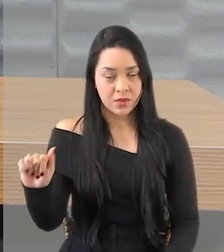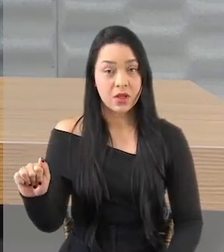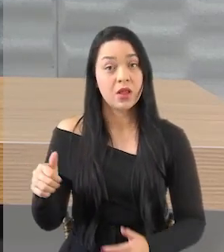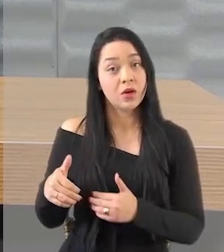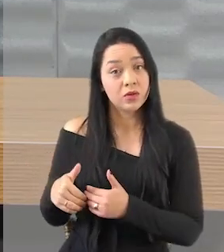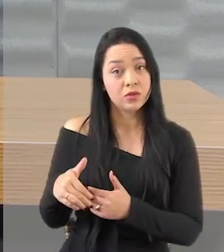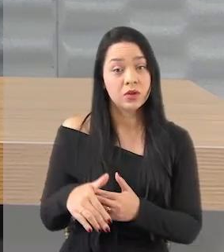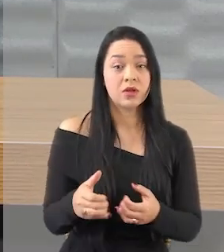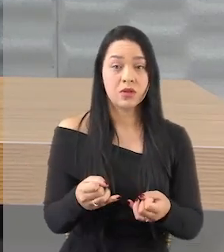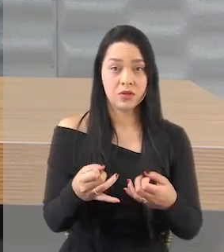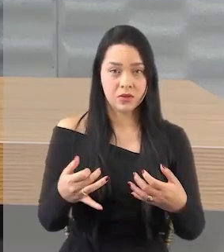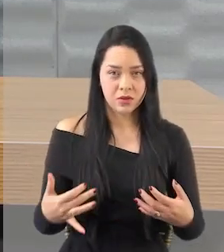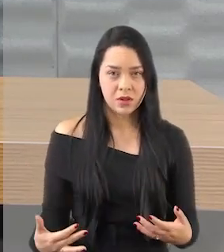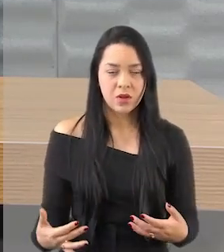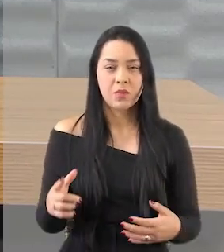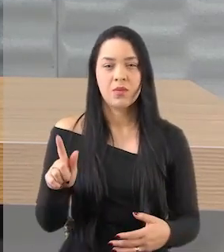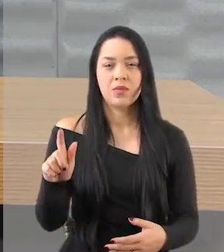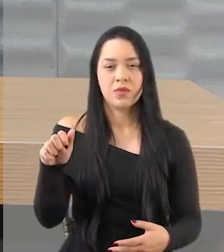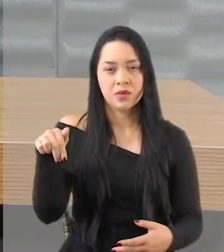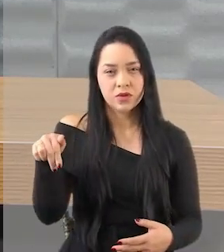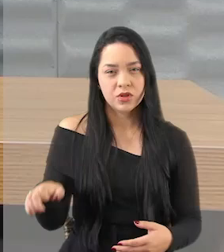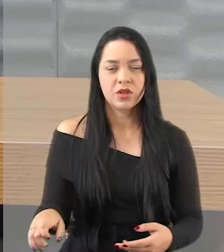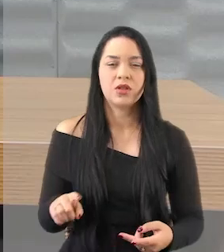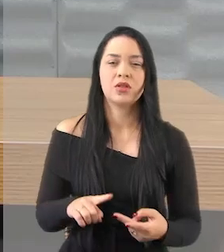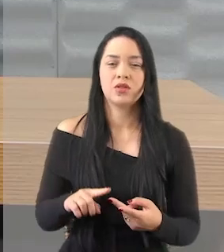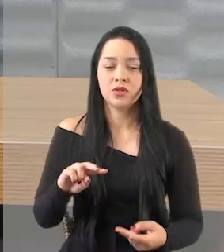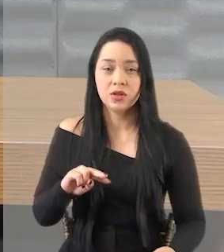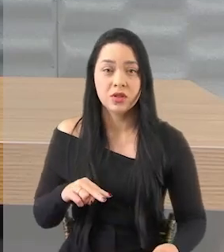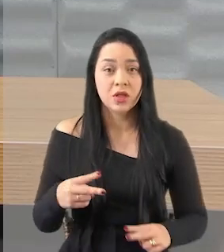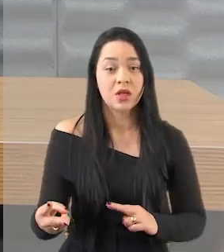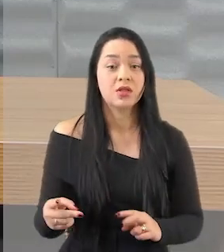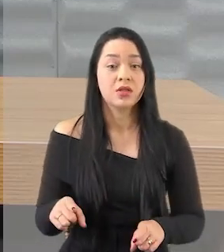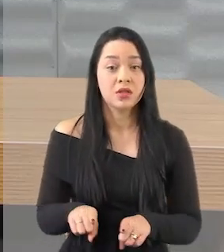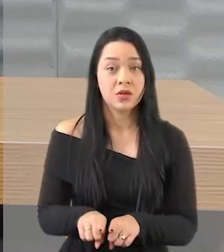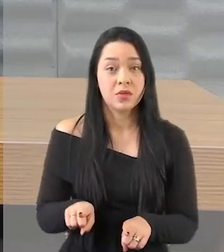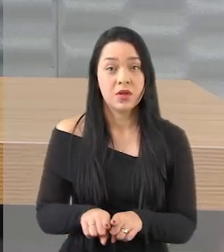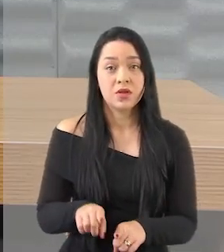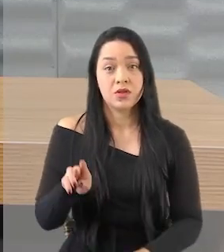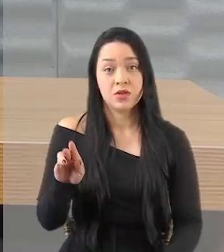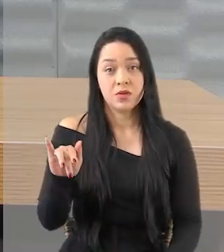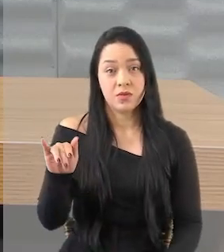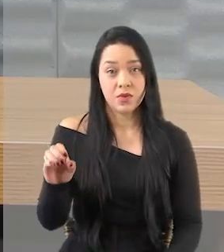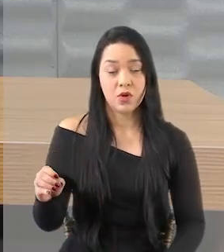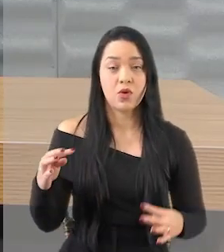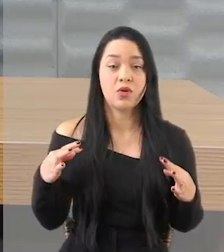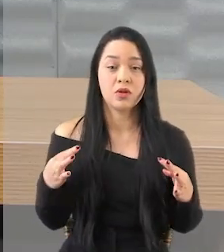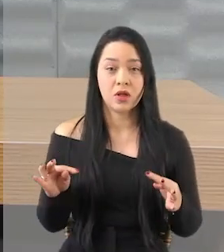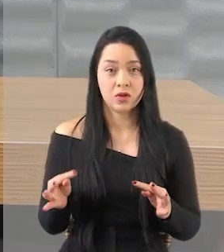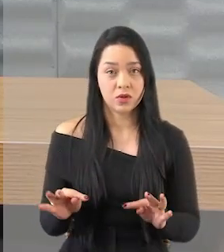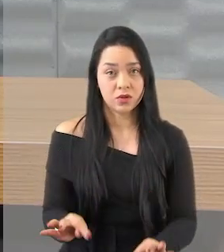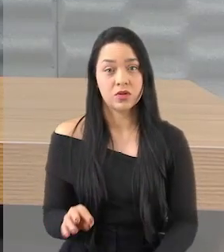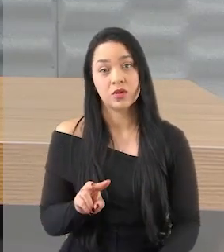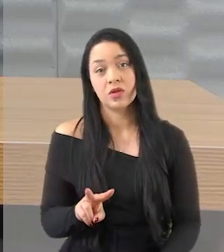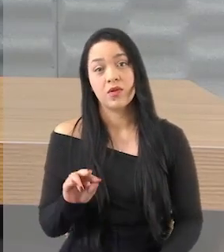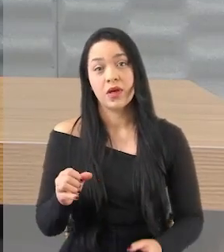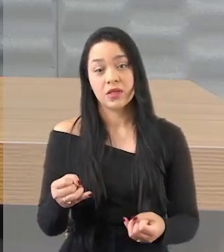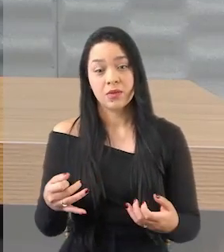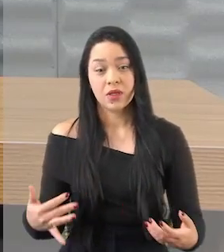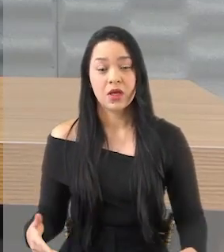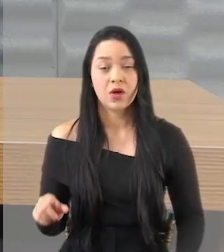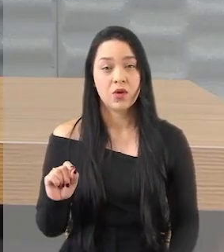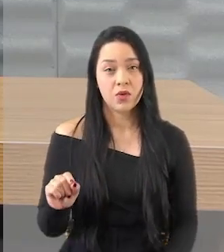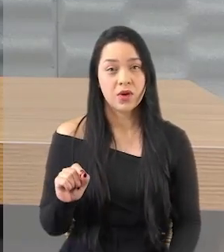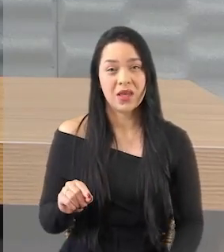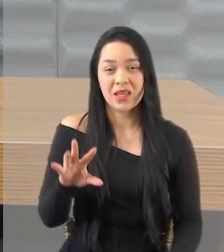um pouquinho mais de gene, de genética, né? Falamos aí de biotecnologias e hoje a gente vai falar sobre